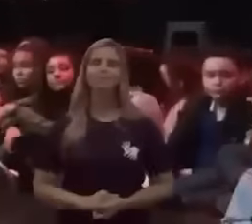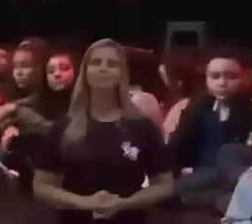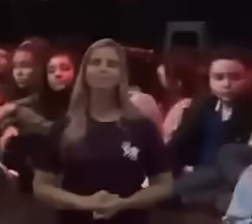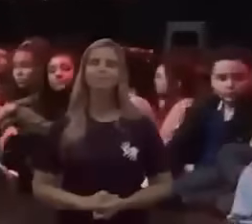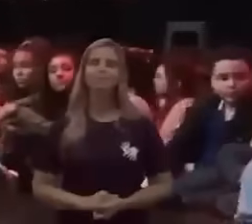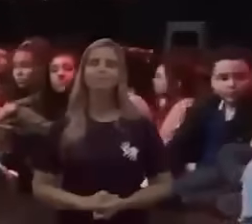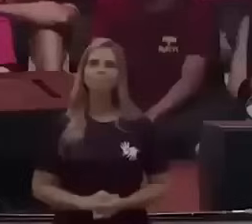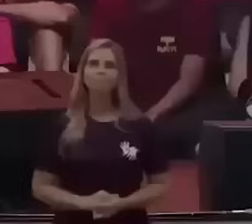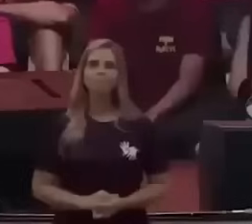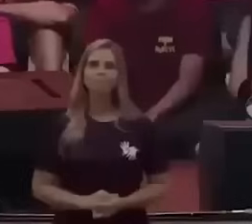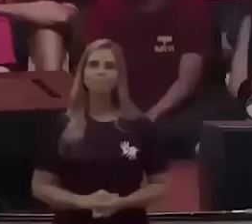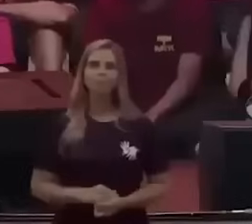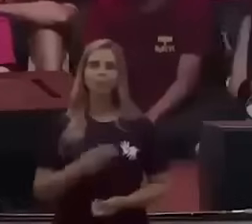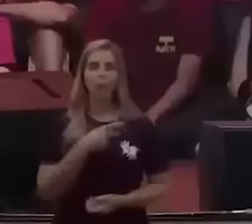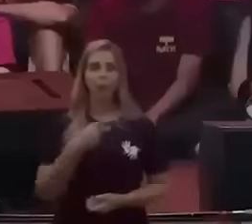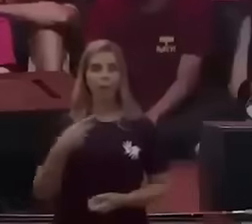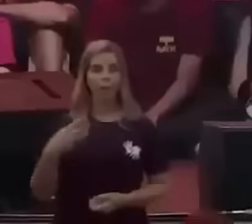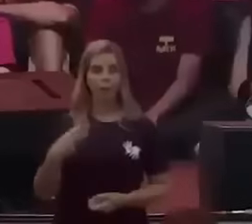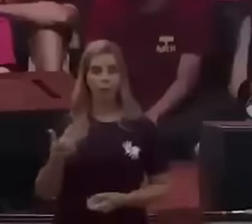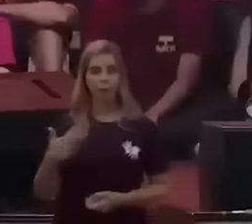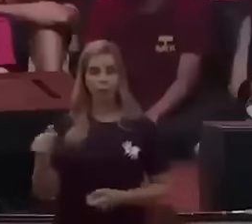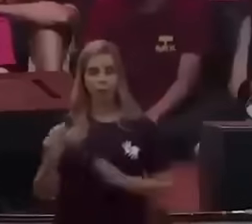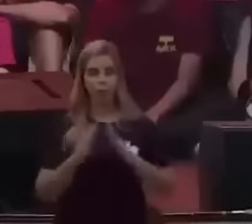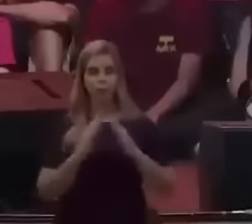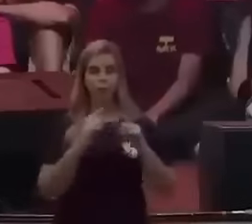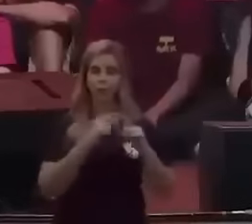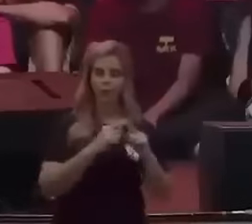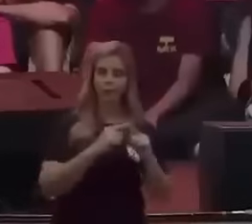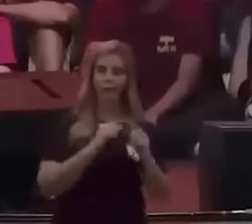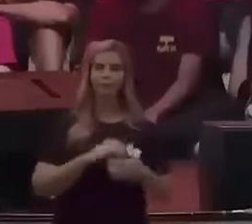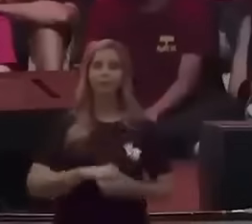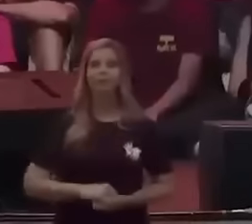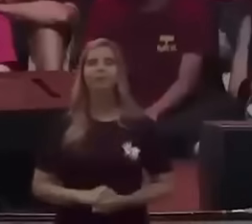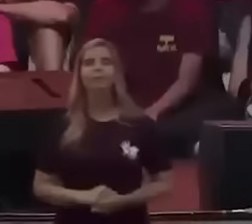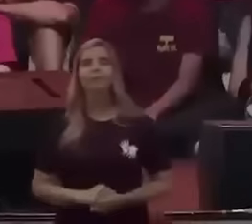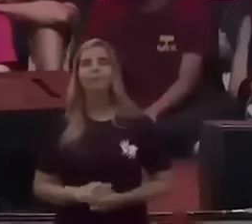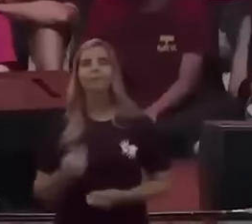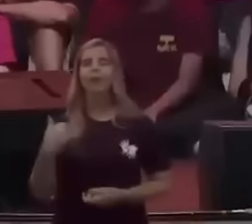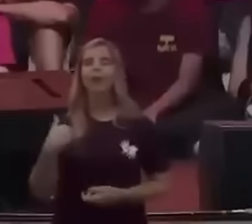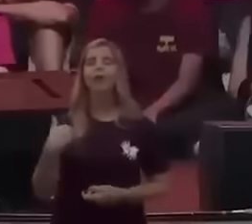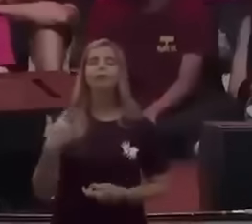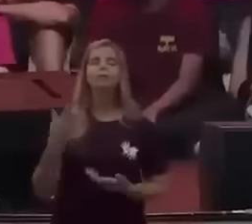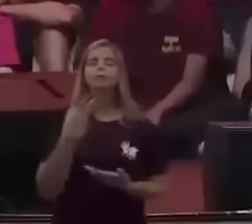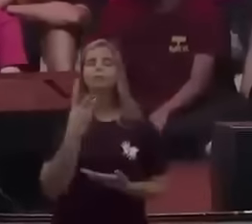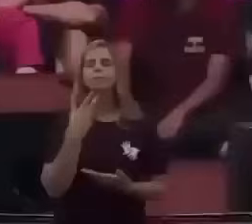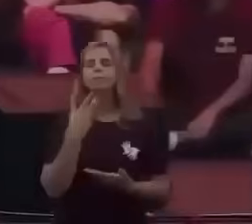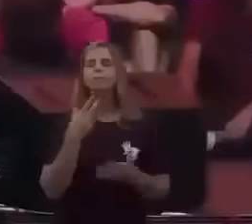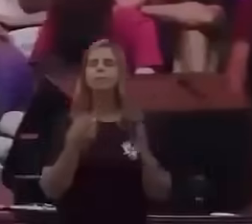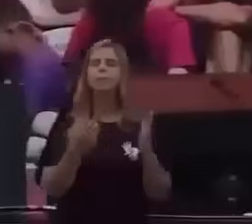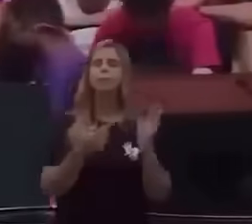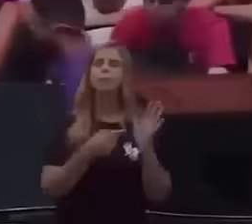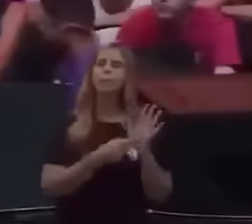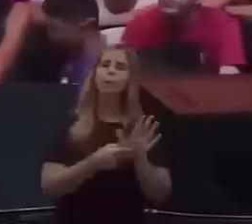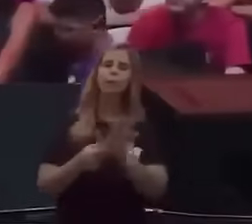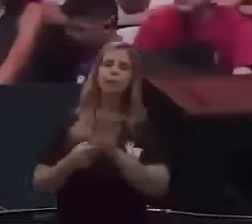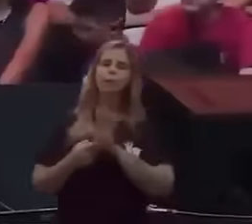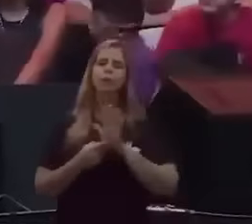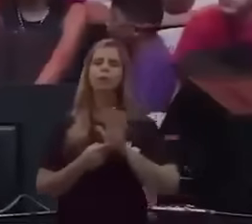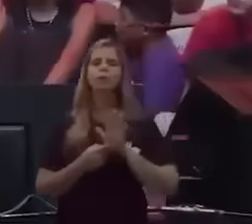de Deus, pastor da igreja do Nazareno, e ele estava me levando para conhecer um novo projeto da